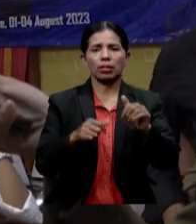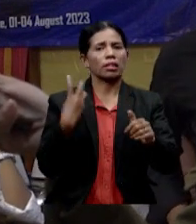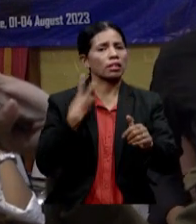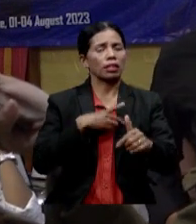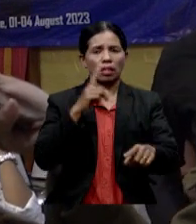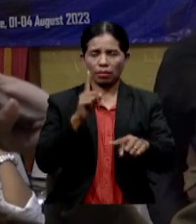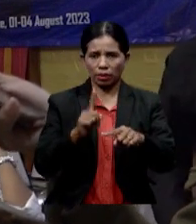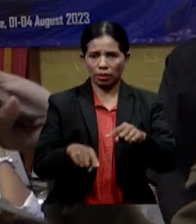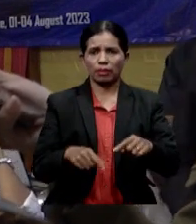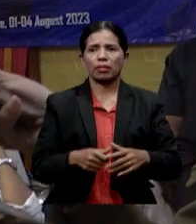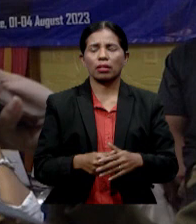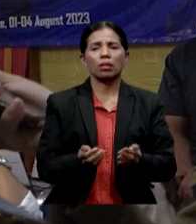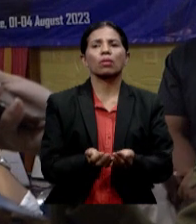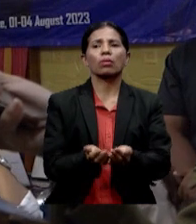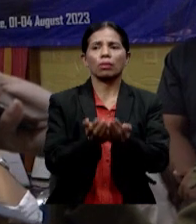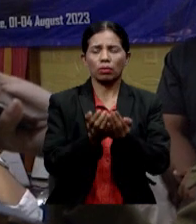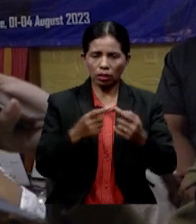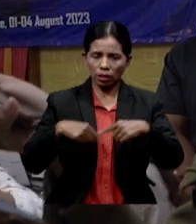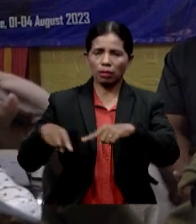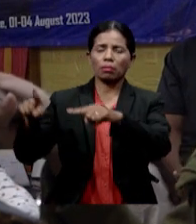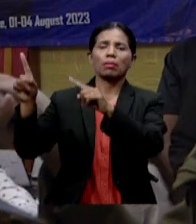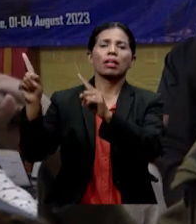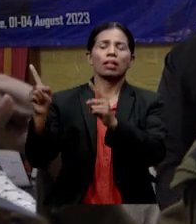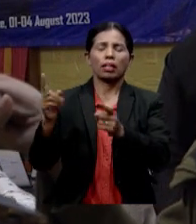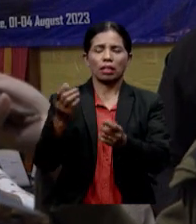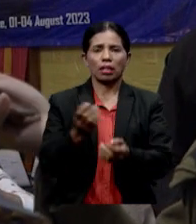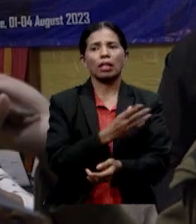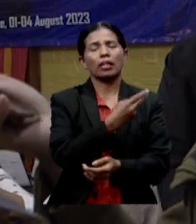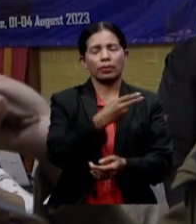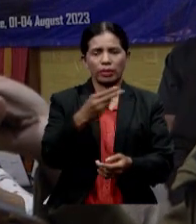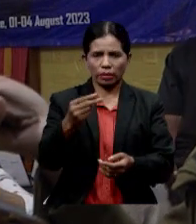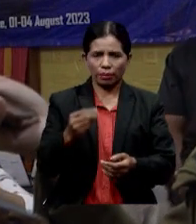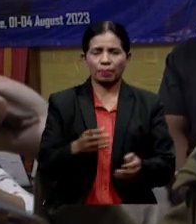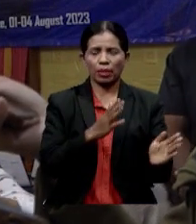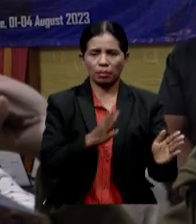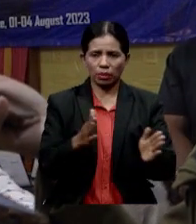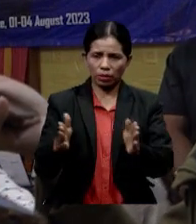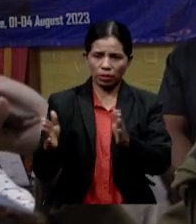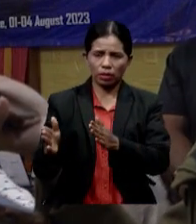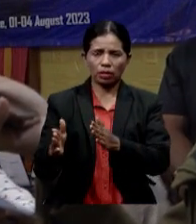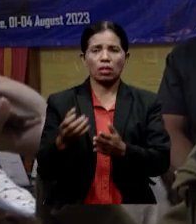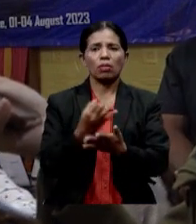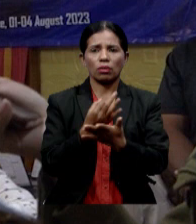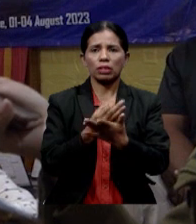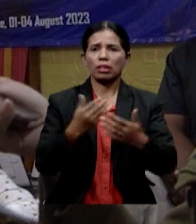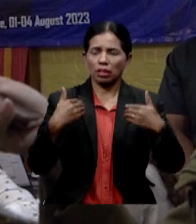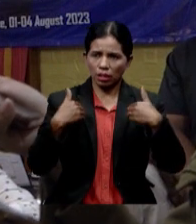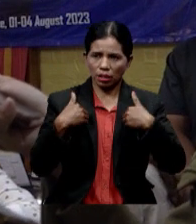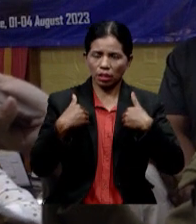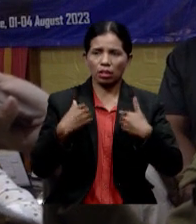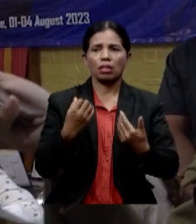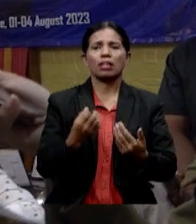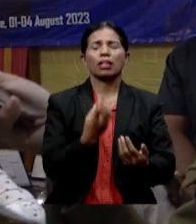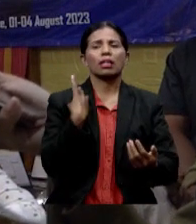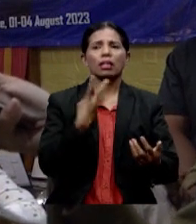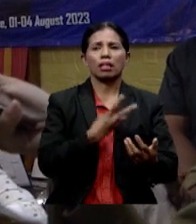ka, rone tem basura baia. Bom, processo, lá, Osania.